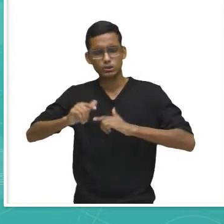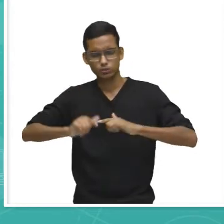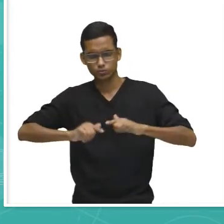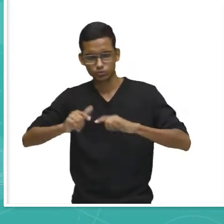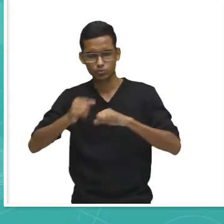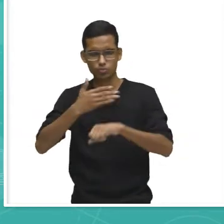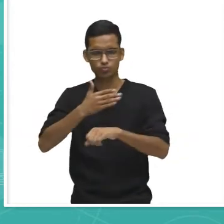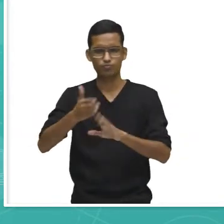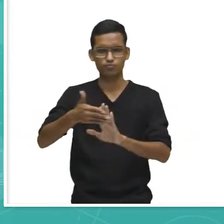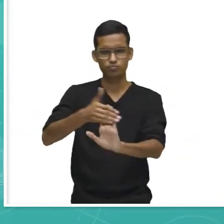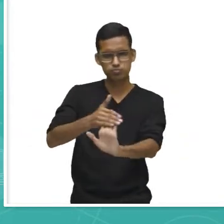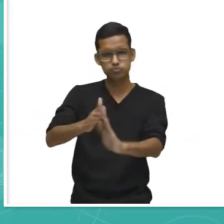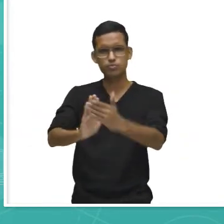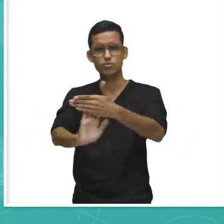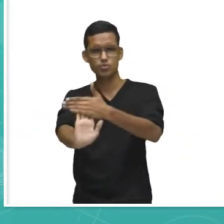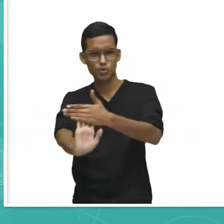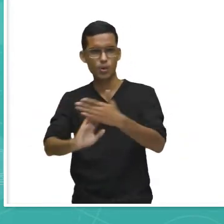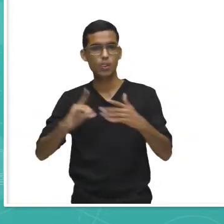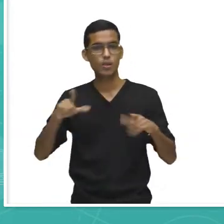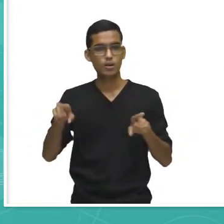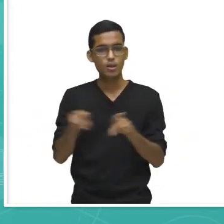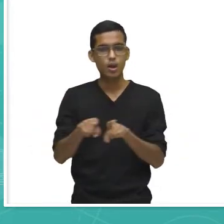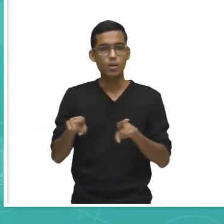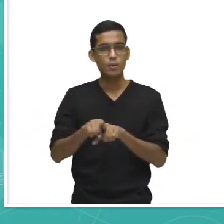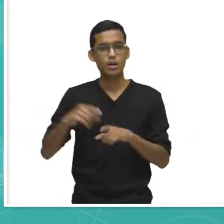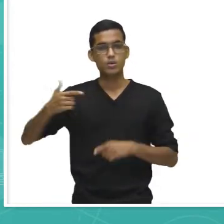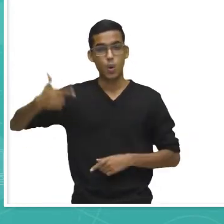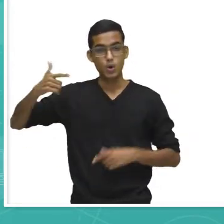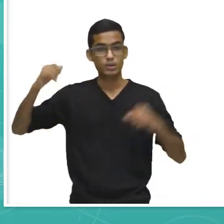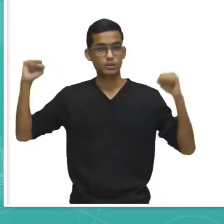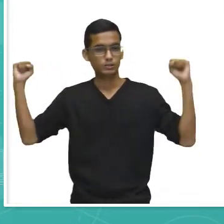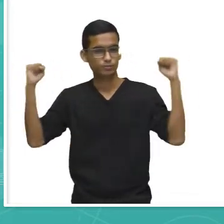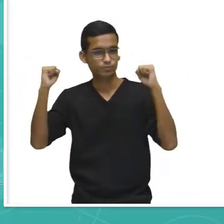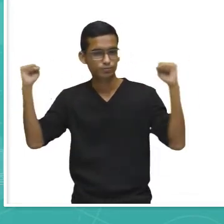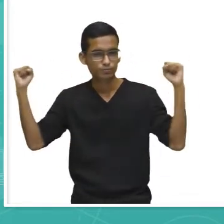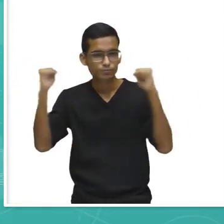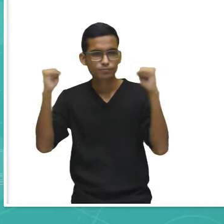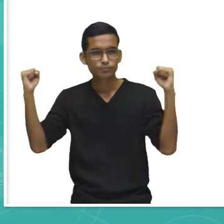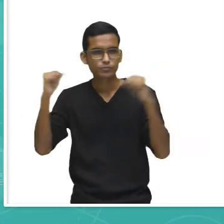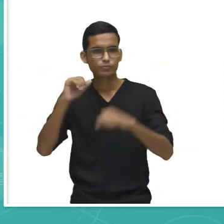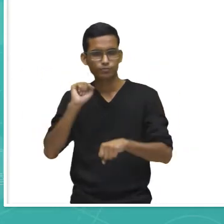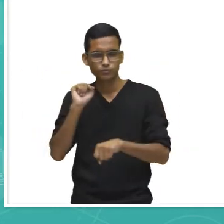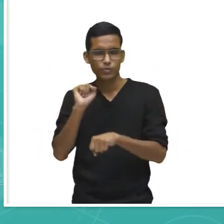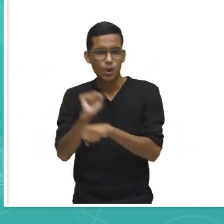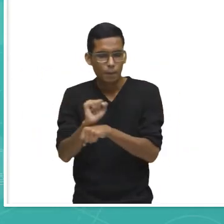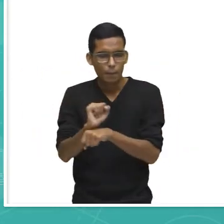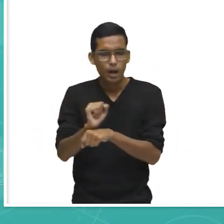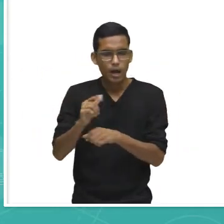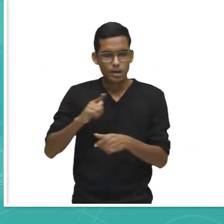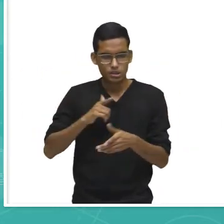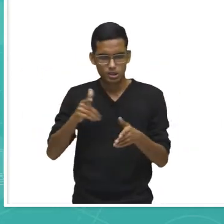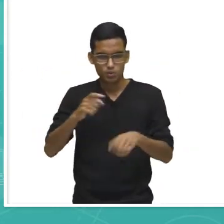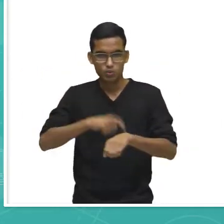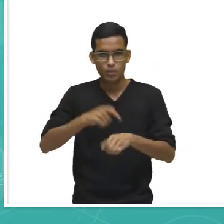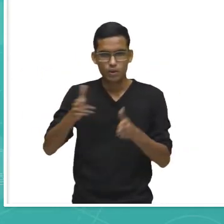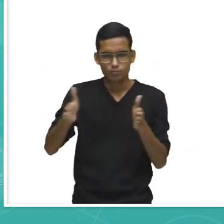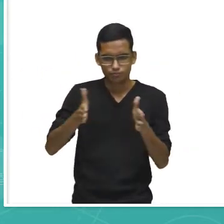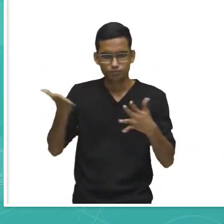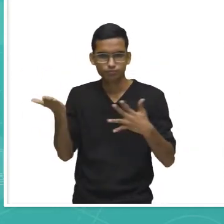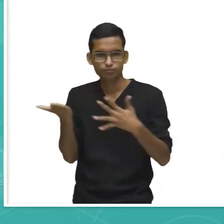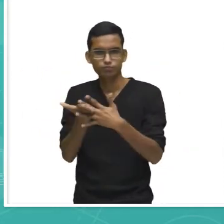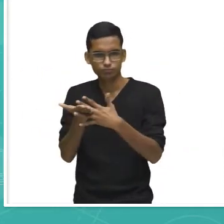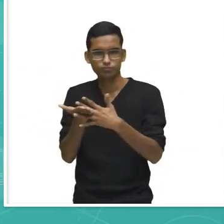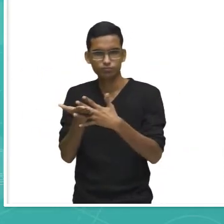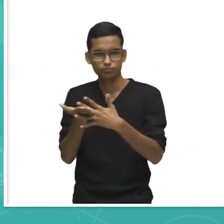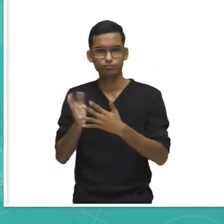Nós temos a ginástica de pausa ou compensatória, que ocorre durante o período de trabalho, e nós temos a